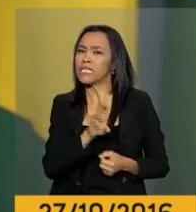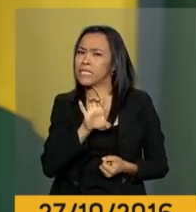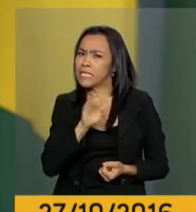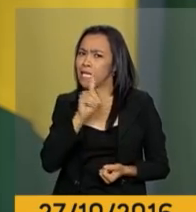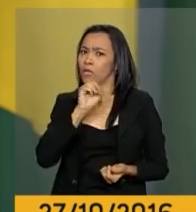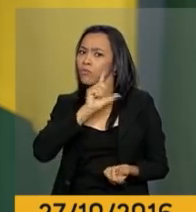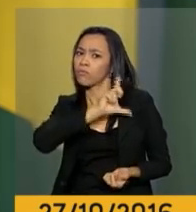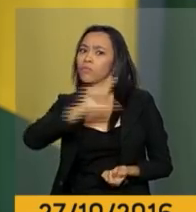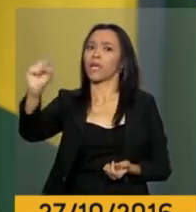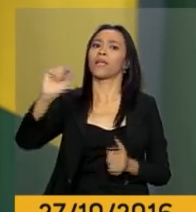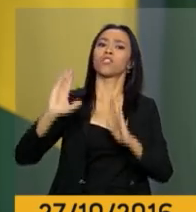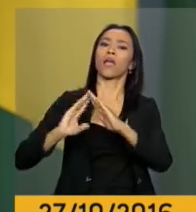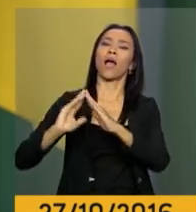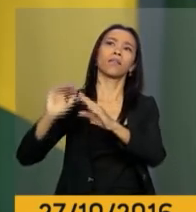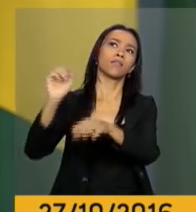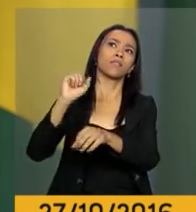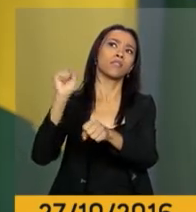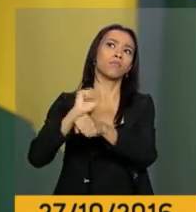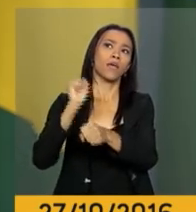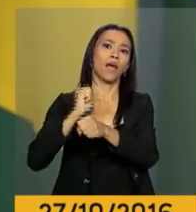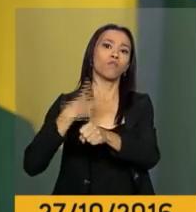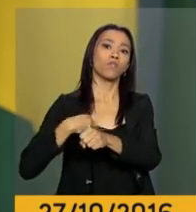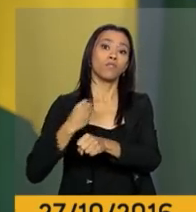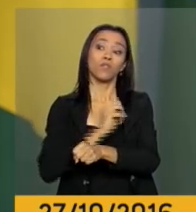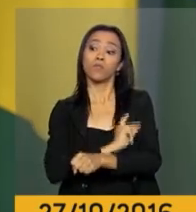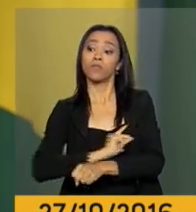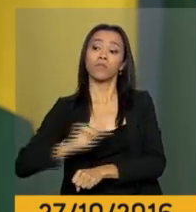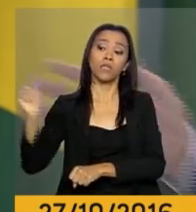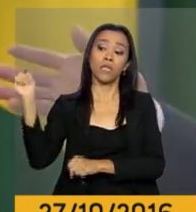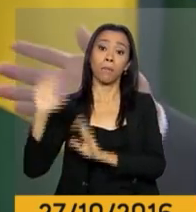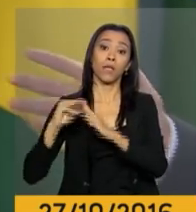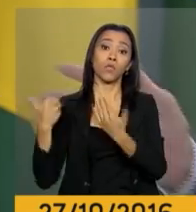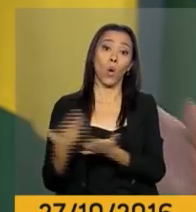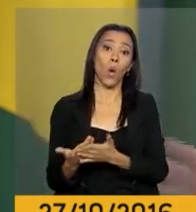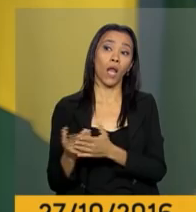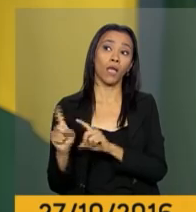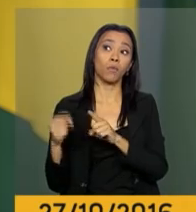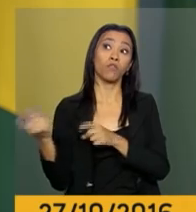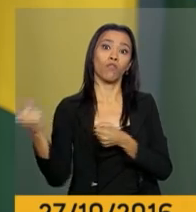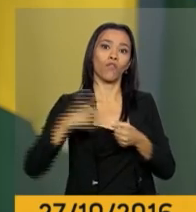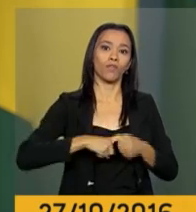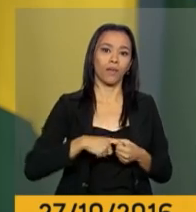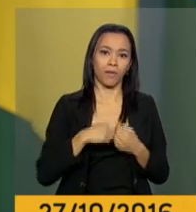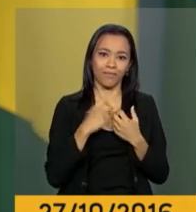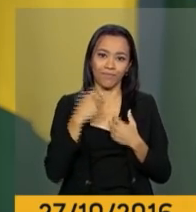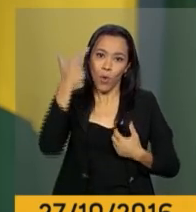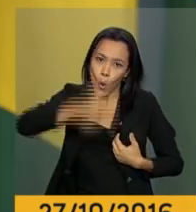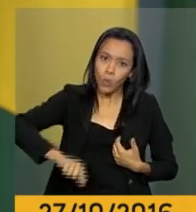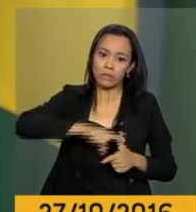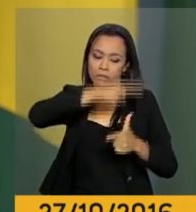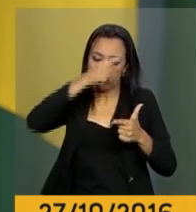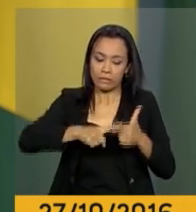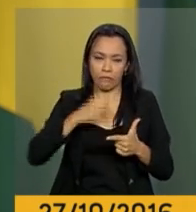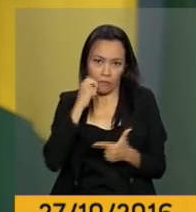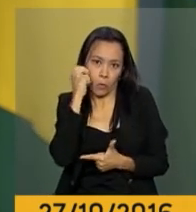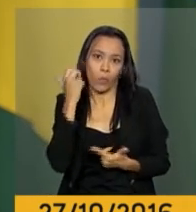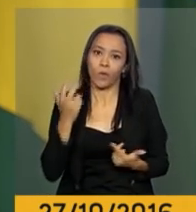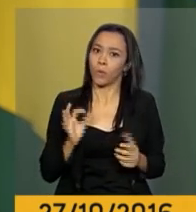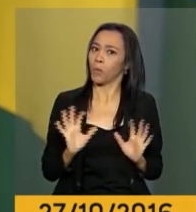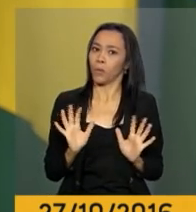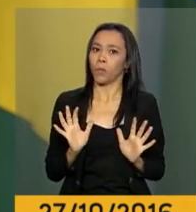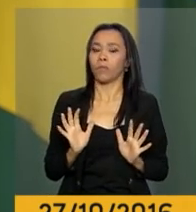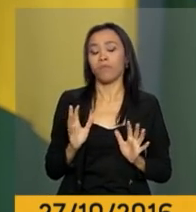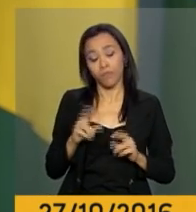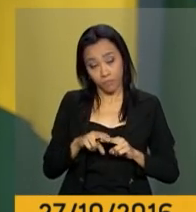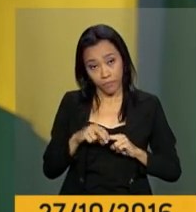de casa, esperava os filhos saírem para não passar vergonha junto aos filhos. Vocês vejam como nós temos que